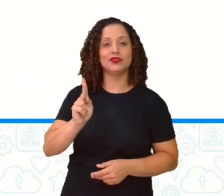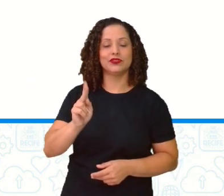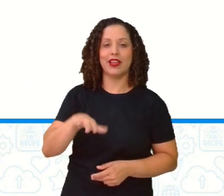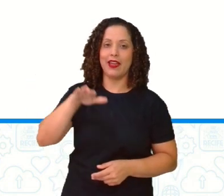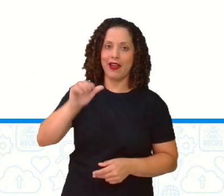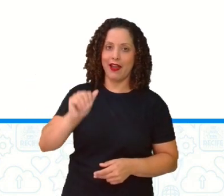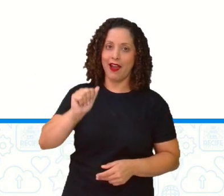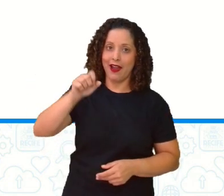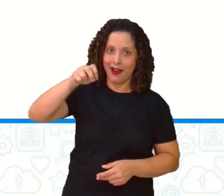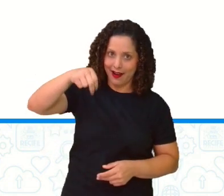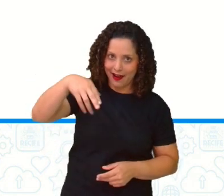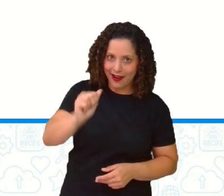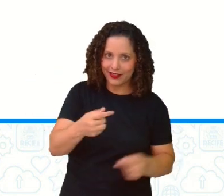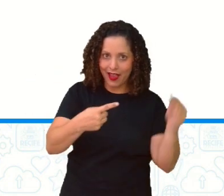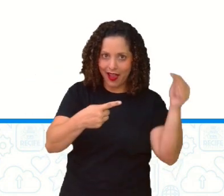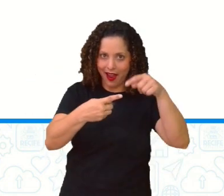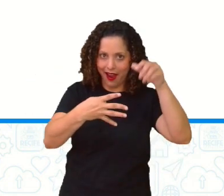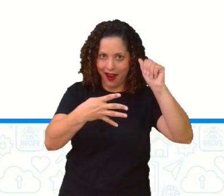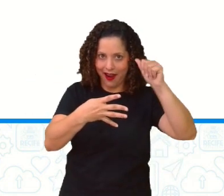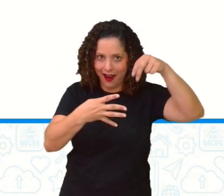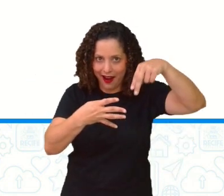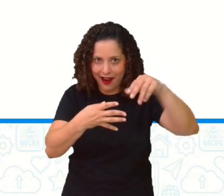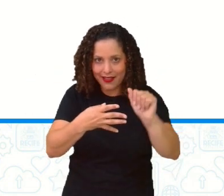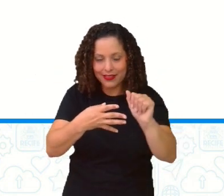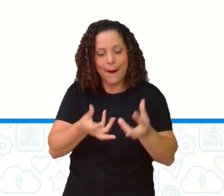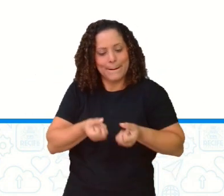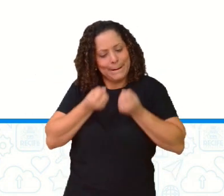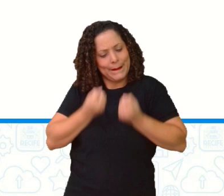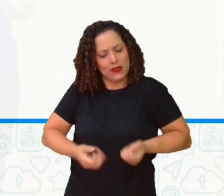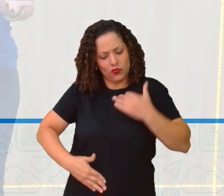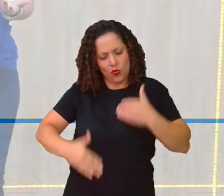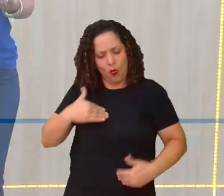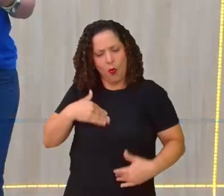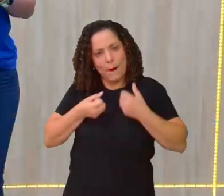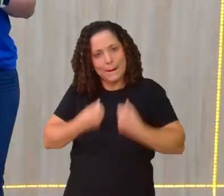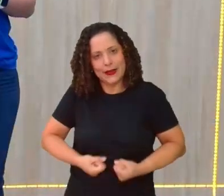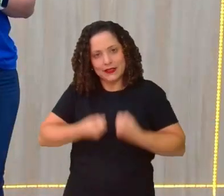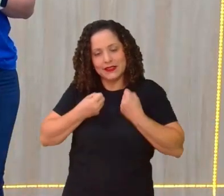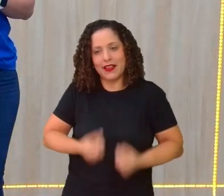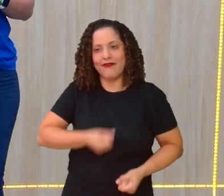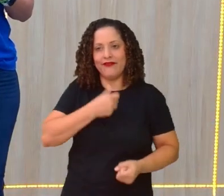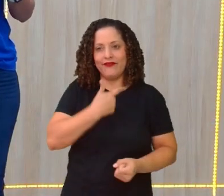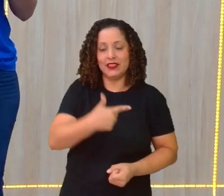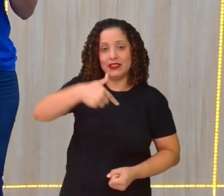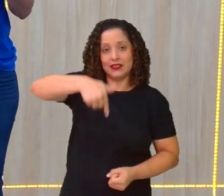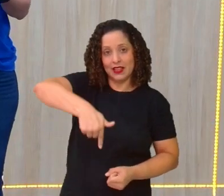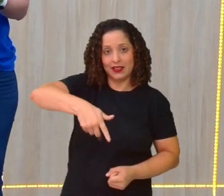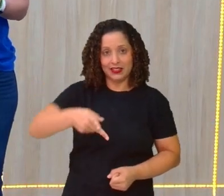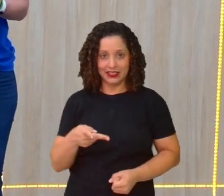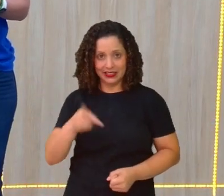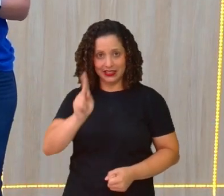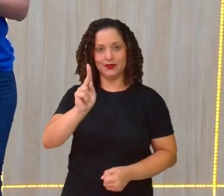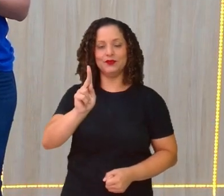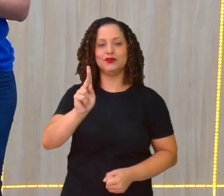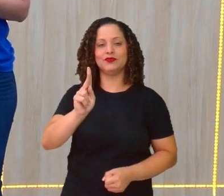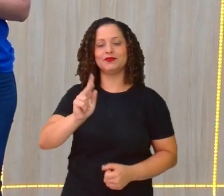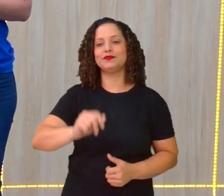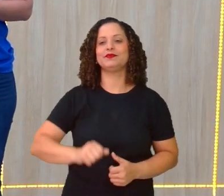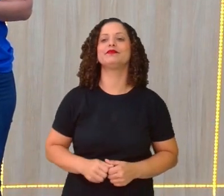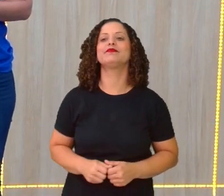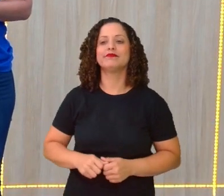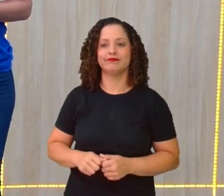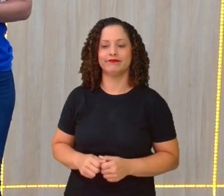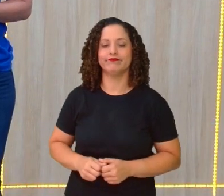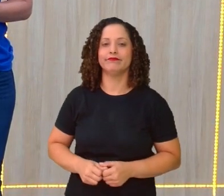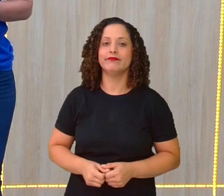Ana pesa 27 quilogramas, né? Que é a massa corporal dela. Quando a gente está falando de peso, a gente está falando em